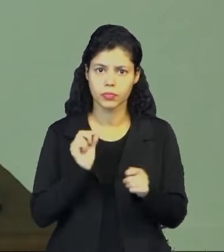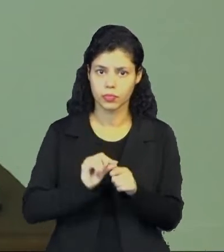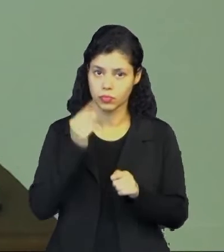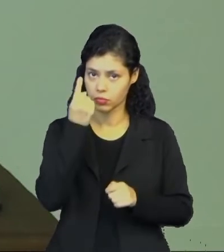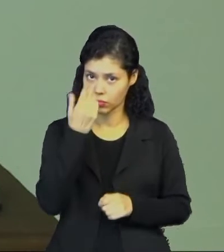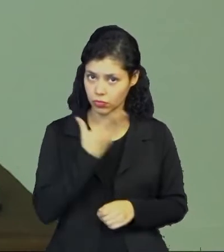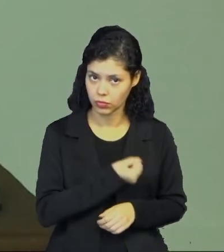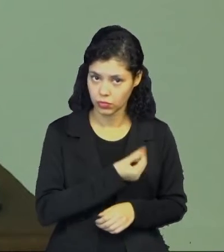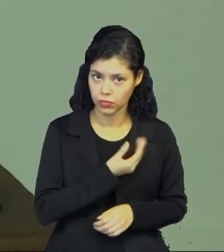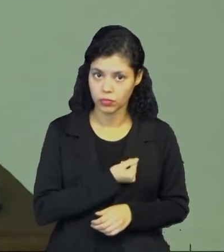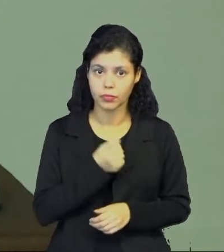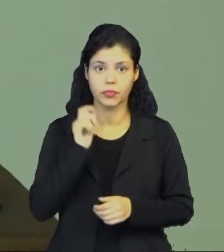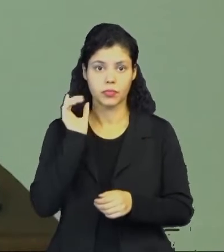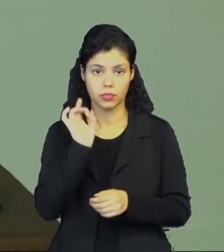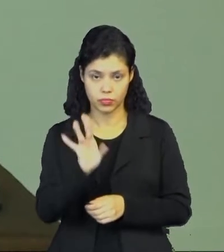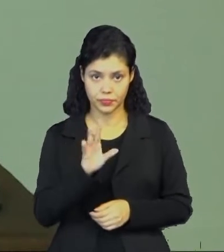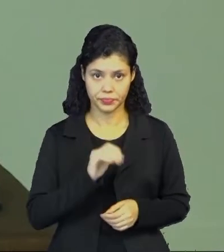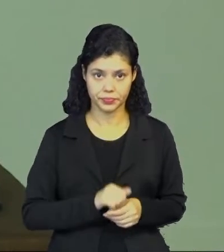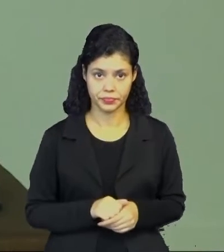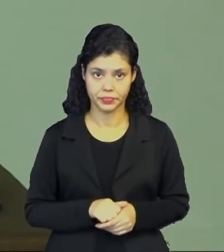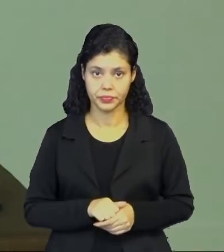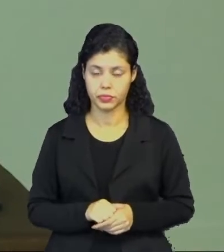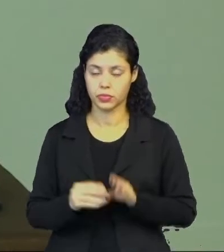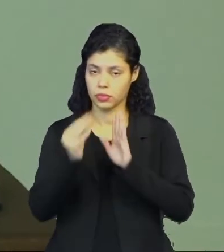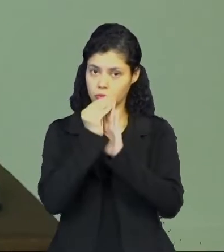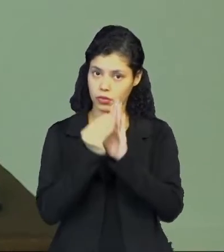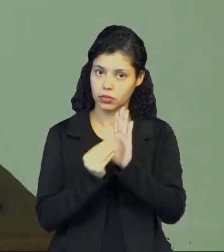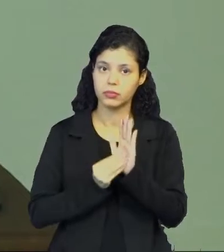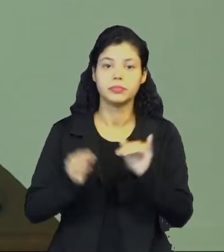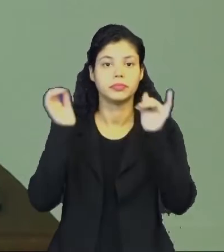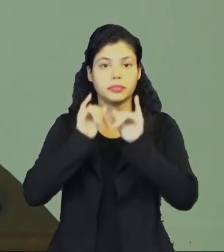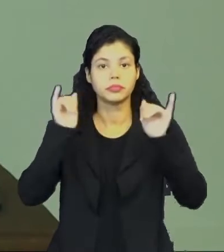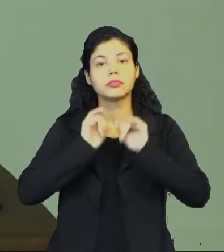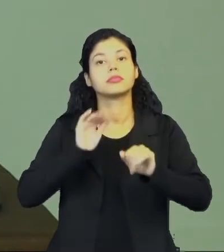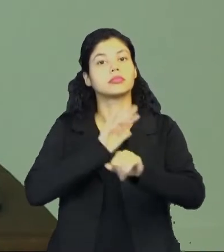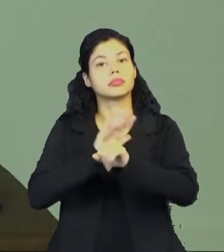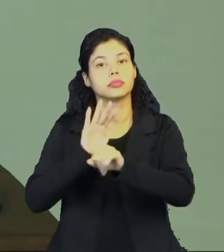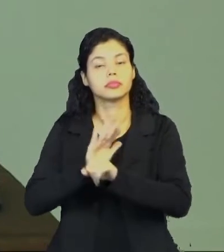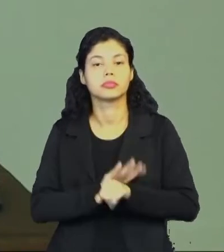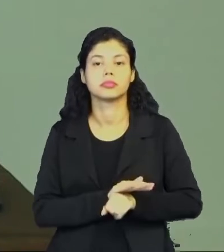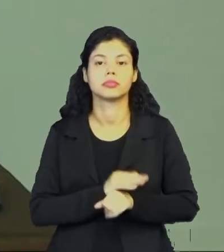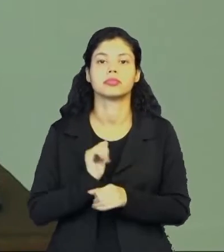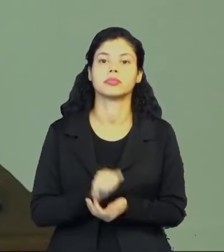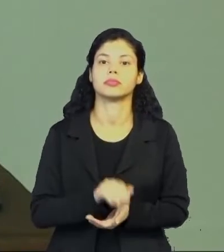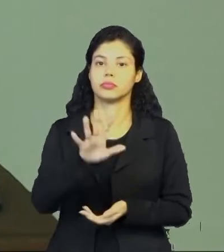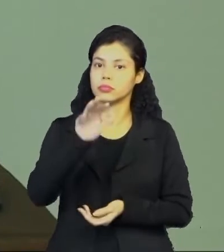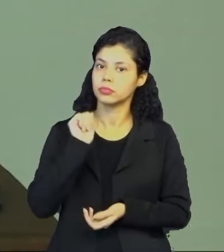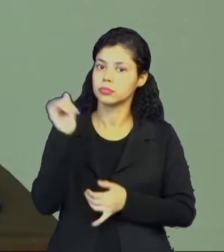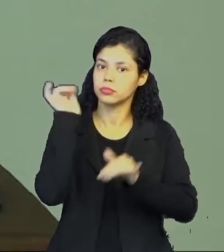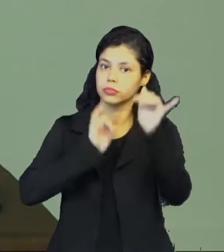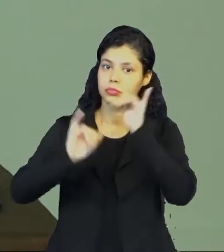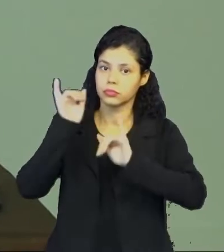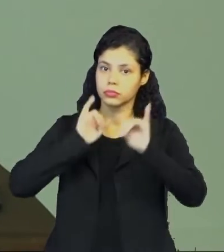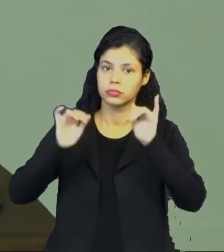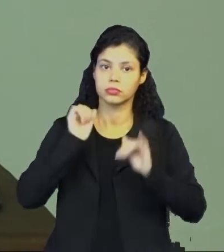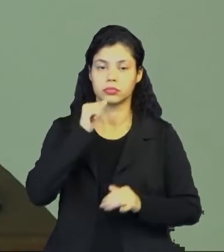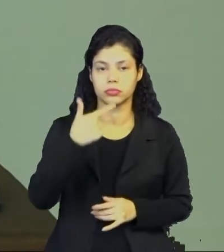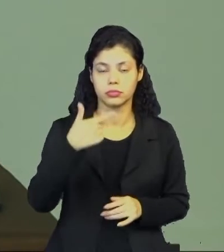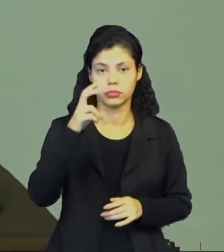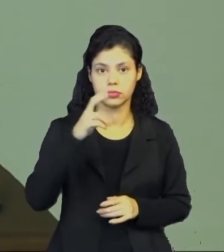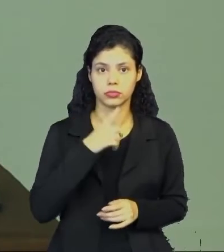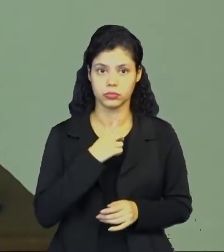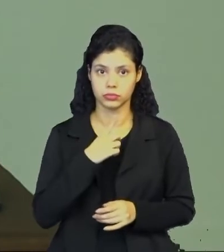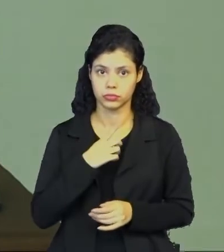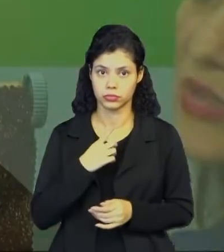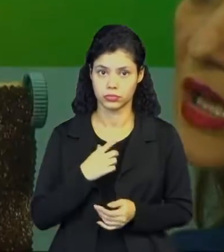tem um número. Ó. Você pega, conforme os dados, sempre tem uma informação que vai te ajudar. Tu pega a informação aqui, ó, 25. Eu